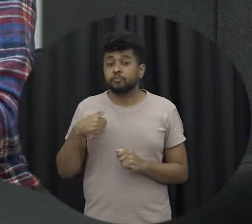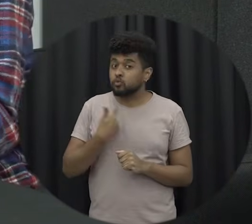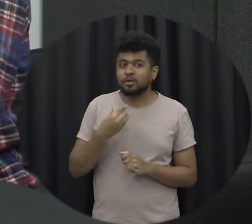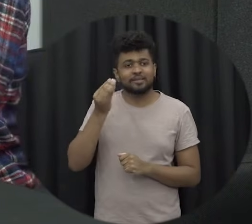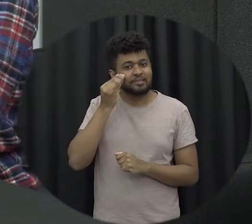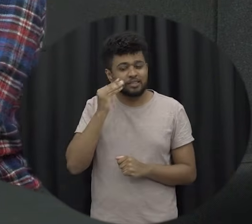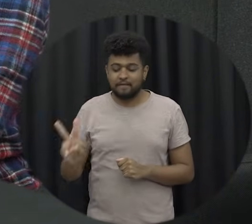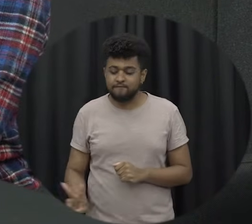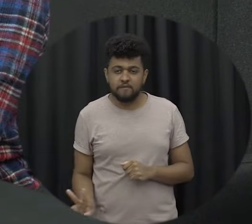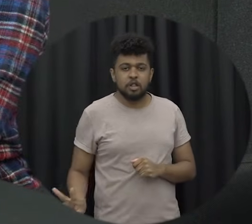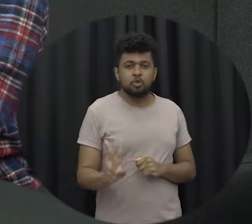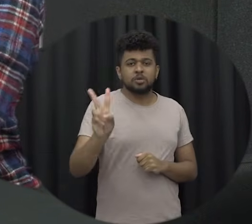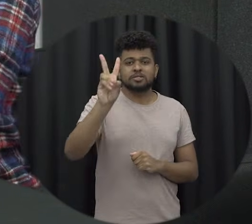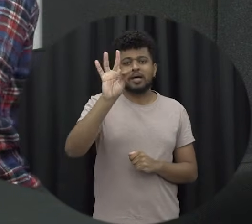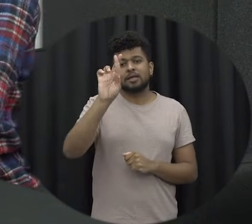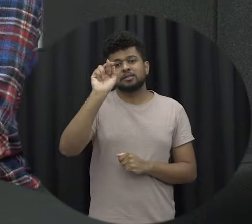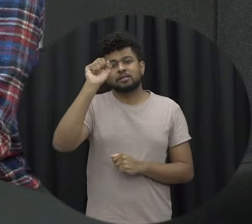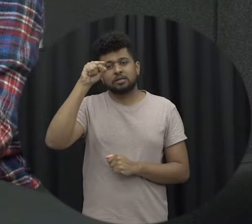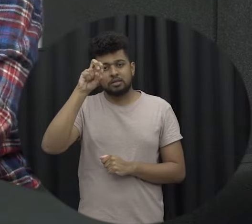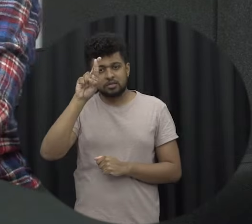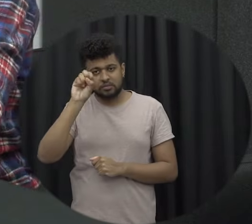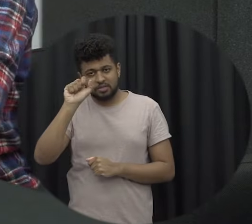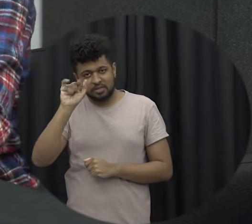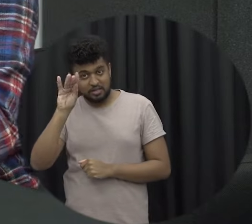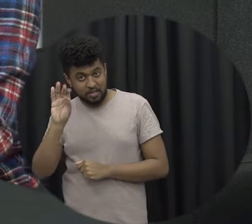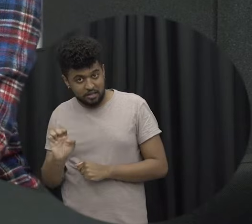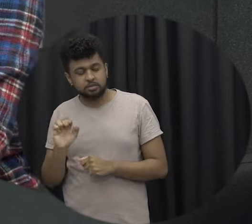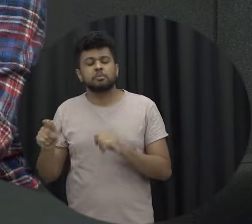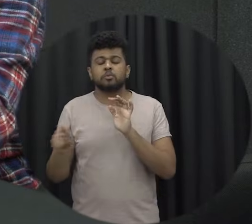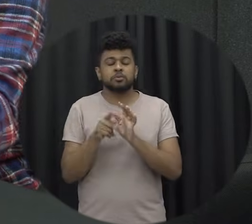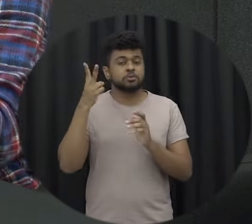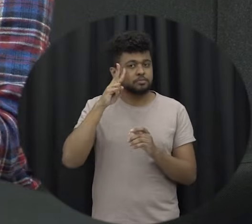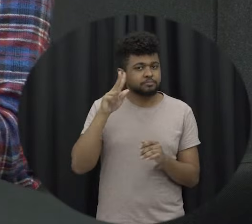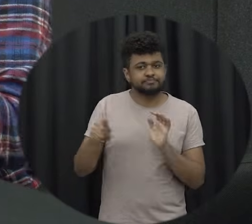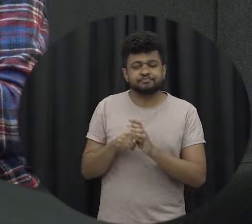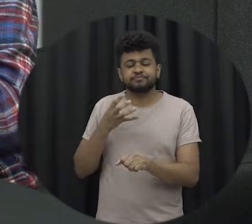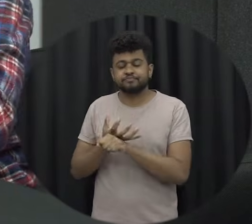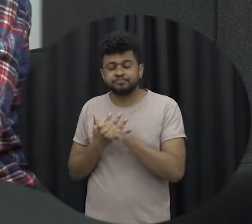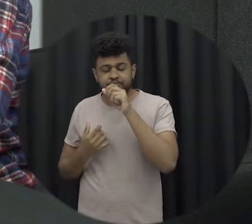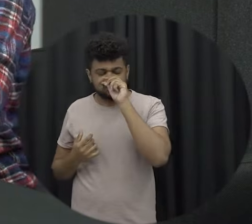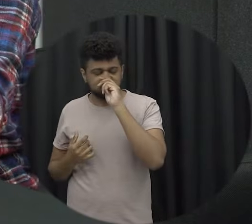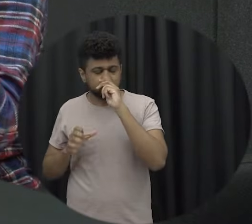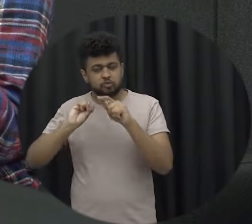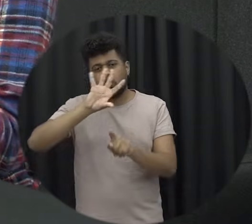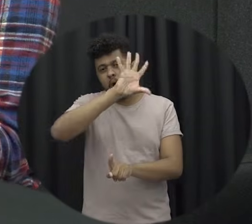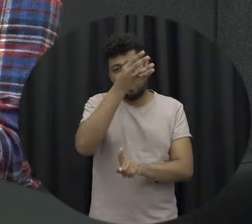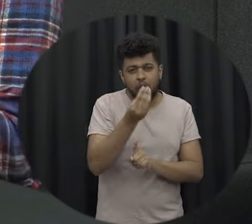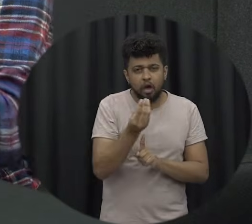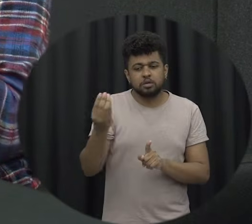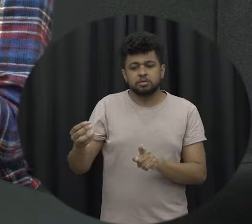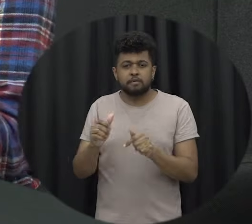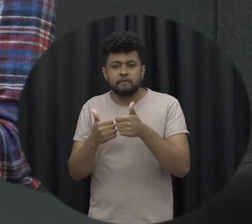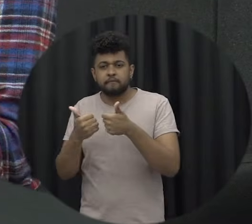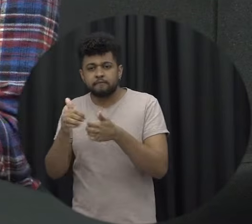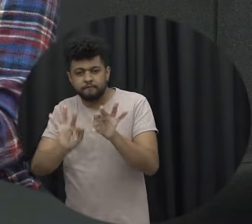seja com a história da própria disciplina, seja com as artes, com a física, com a química, com a